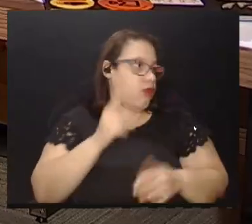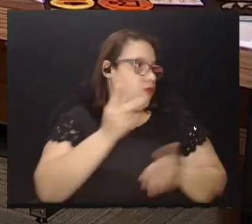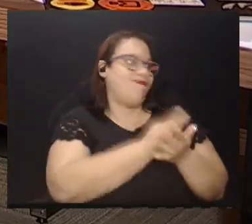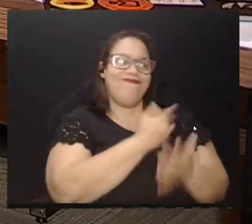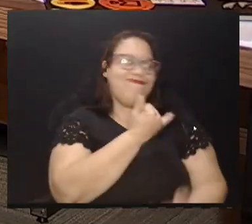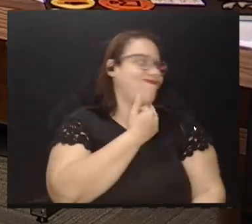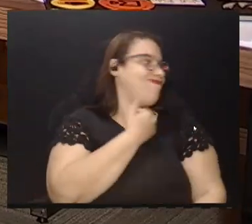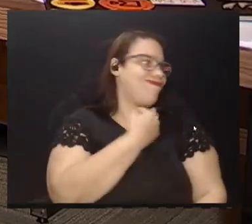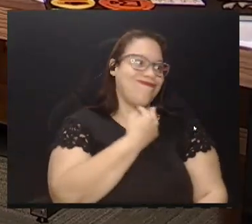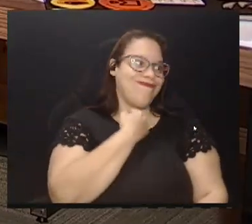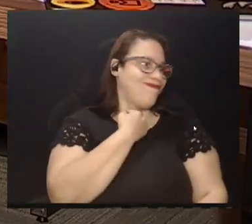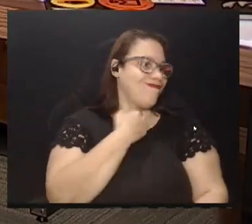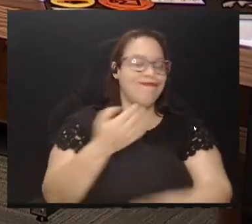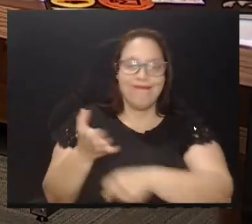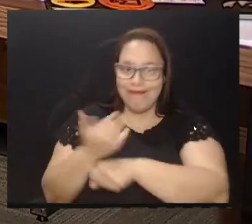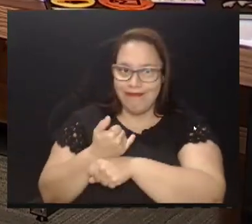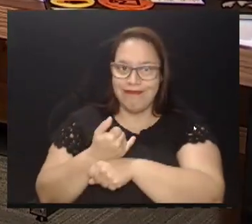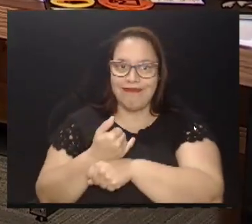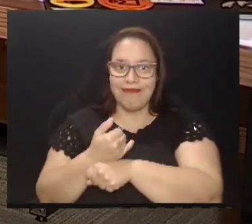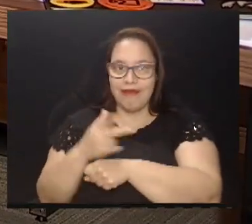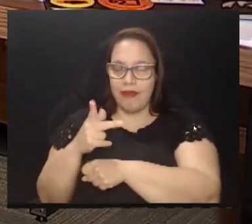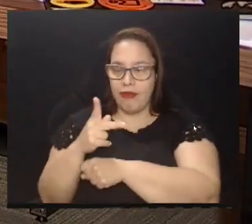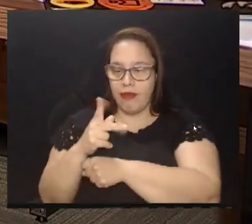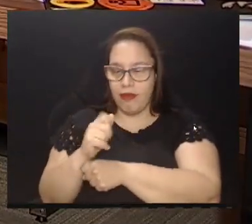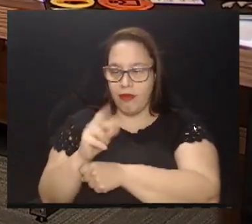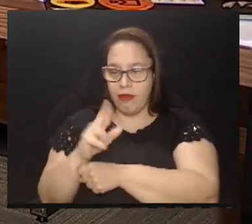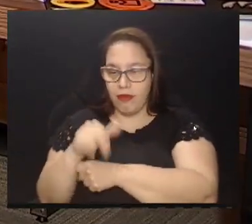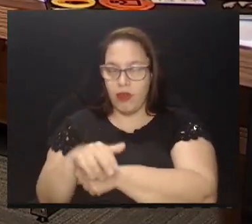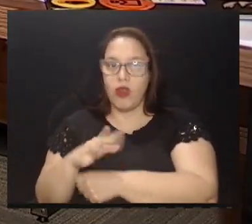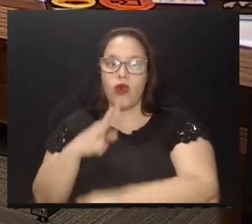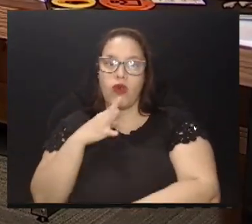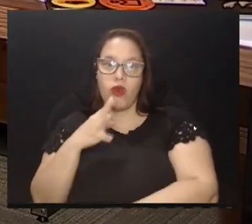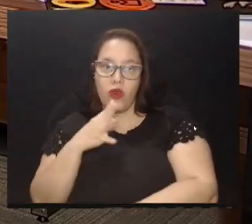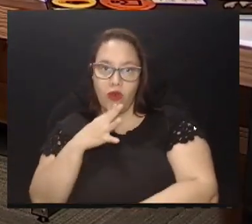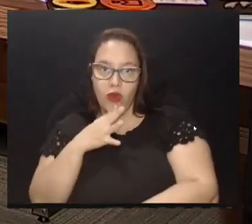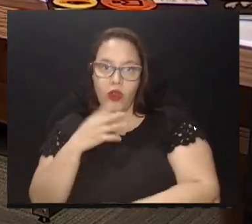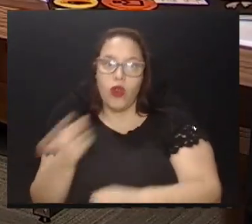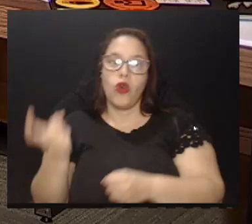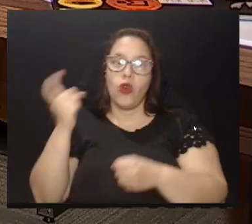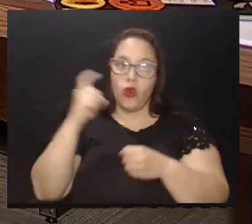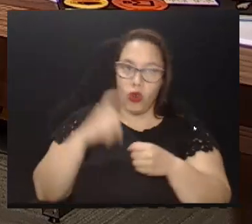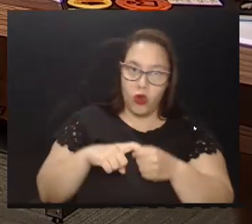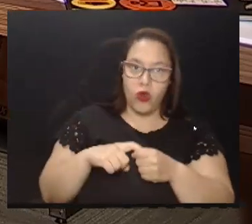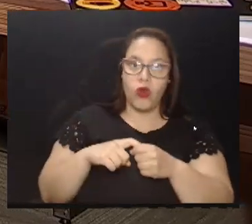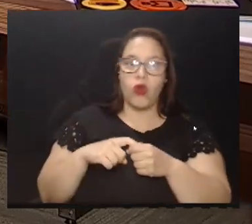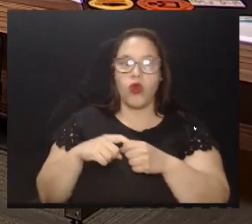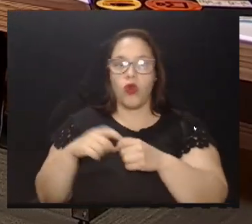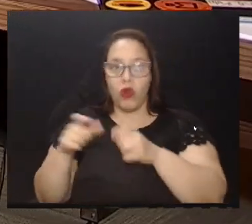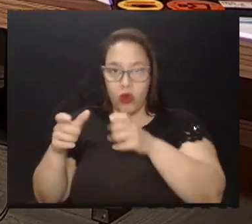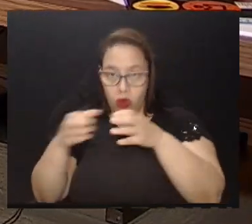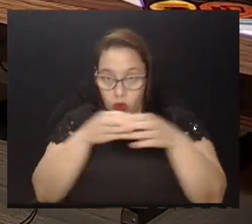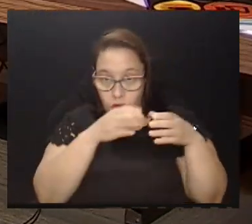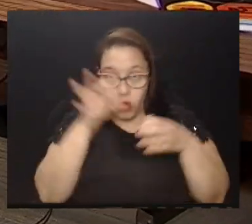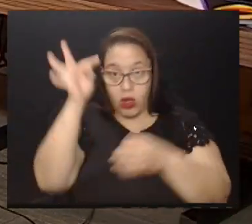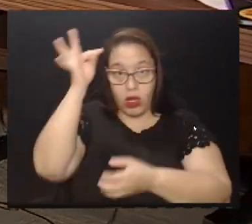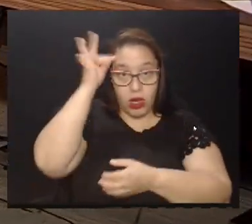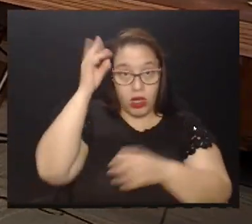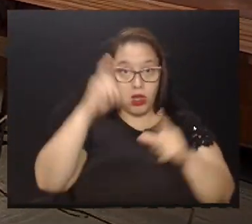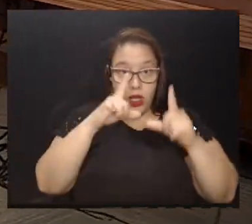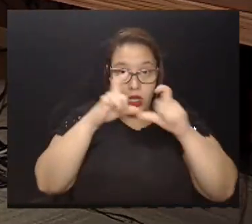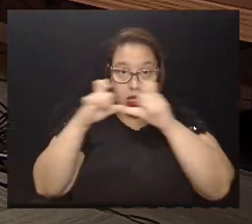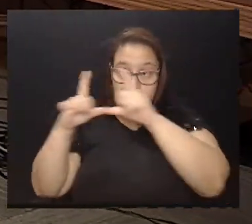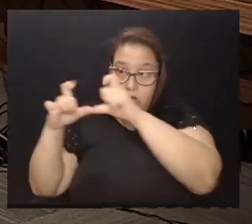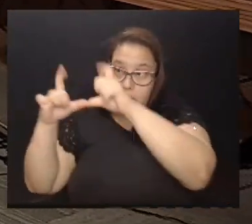ir para Paranapiacaba, a gente foi primeiro conhecer a cidade, depois a gente voltou com a equipe técnica. A gente fotografa todas as partes, a gente cria